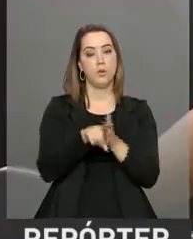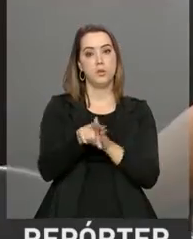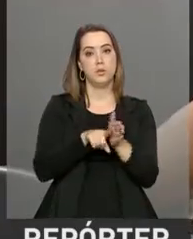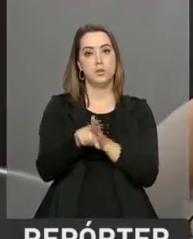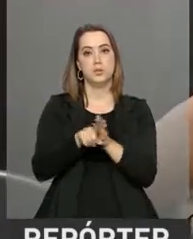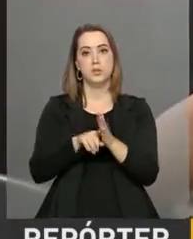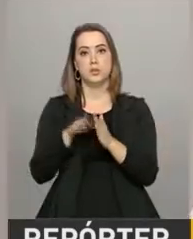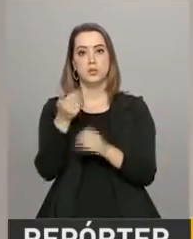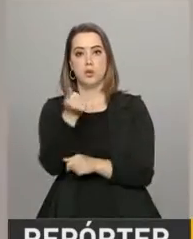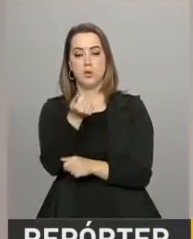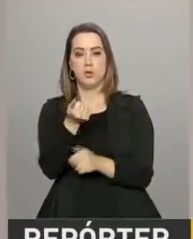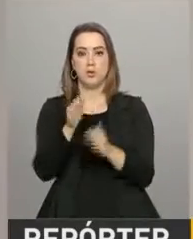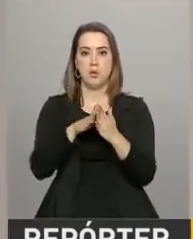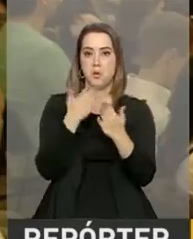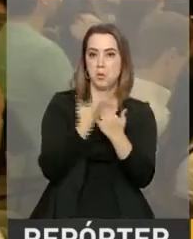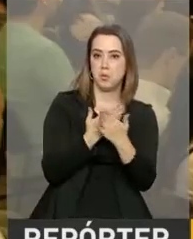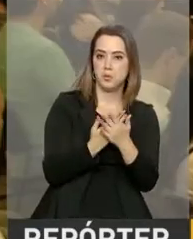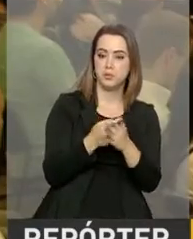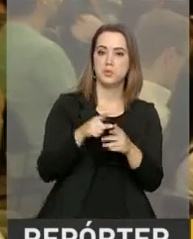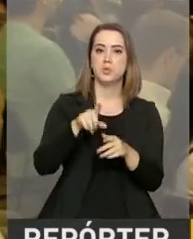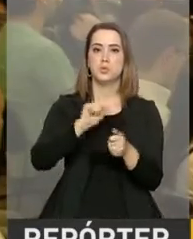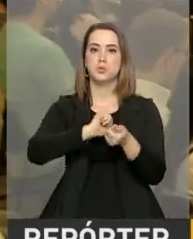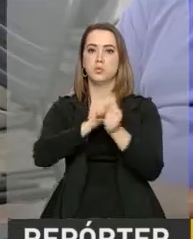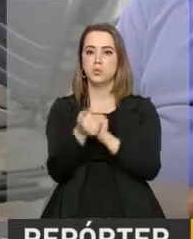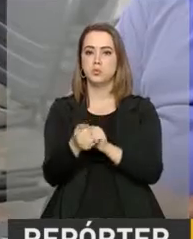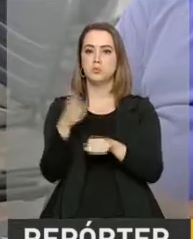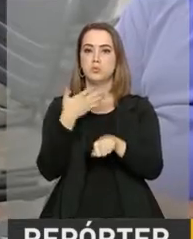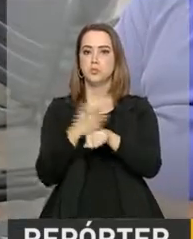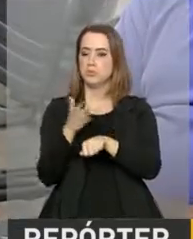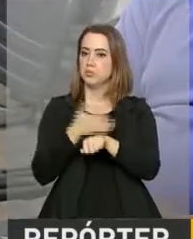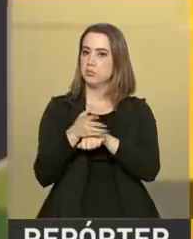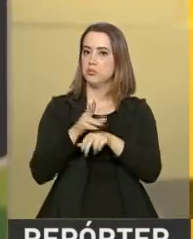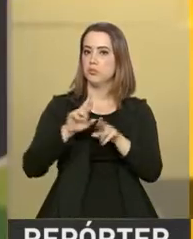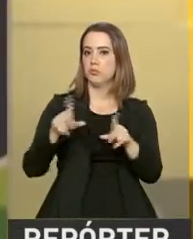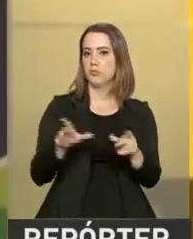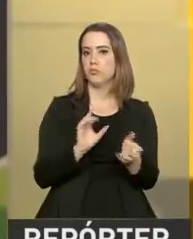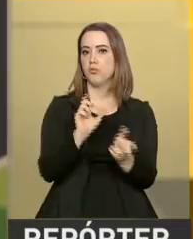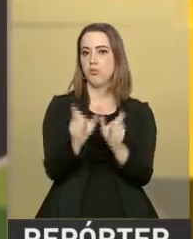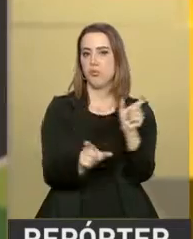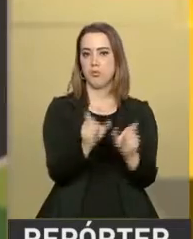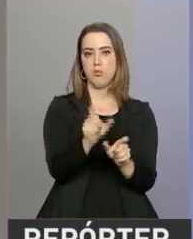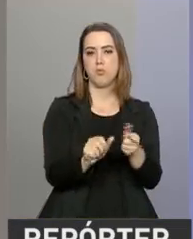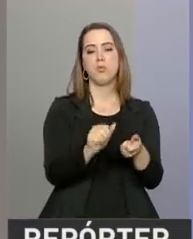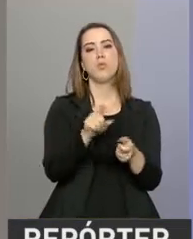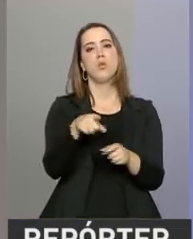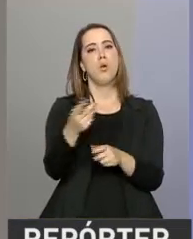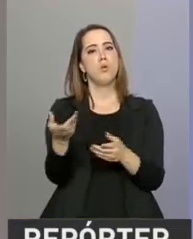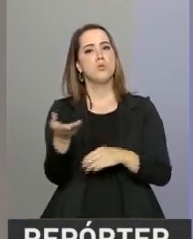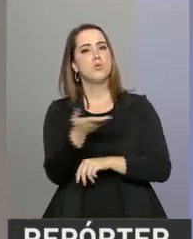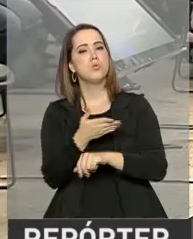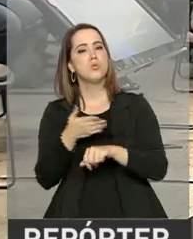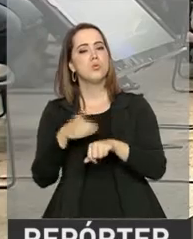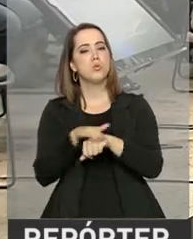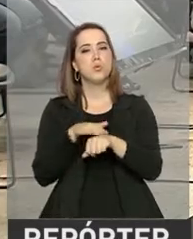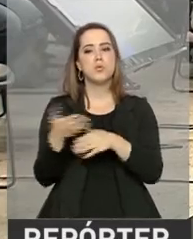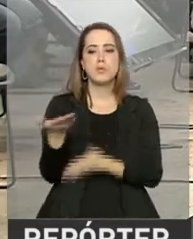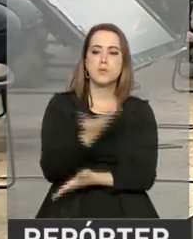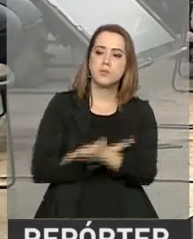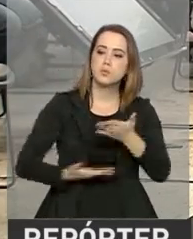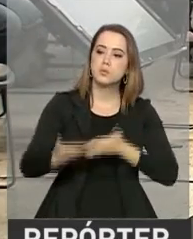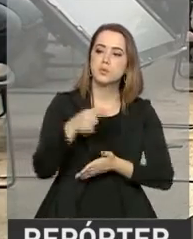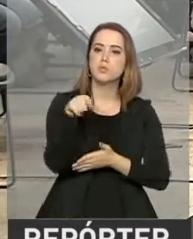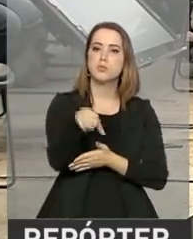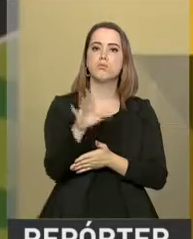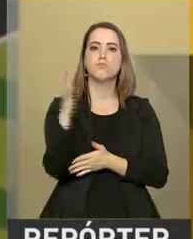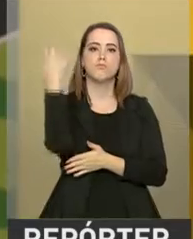Pesquisadores, estudantes, treinadores e atletas discutindo juntos os desafios para o esporte em um mundo globalizado. O seminário na